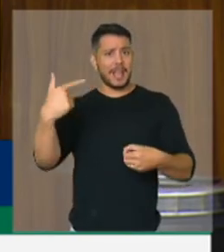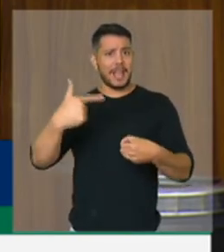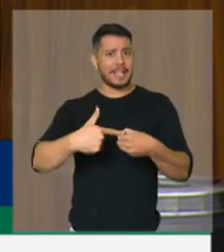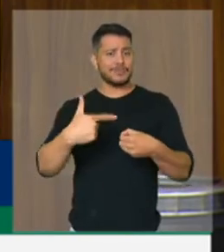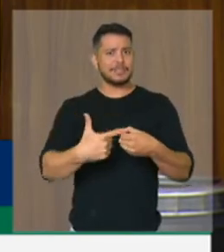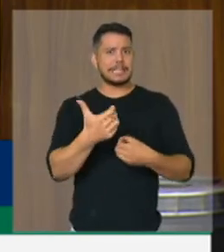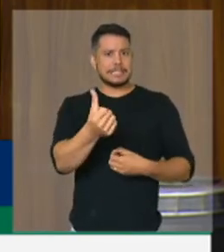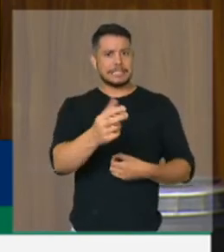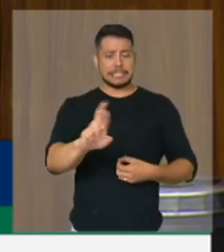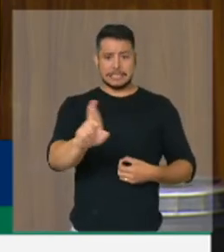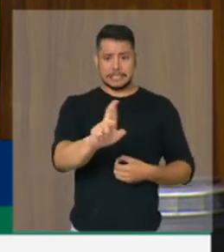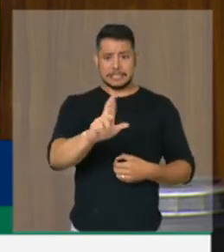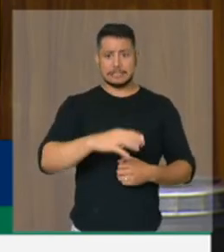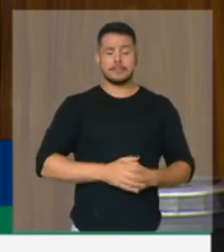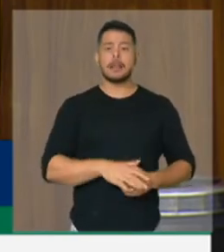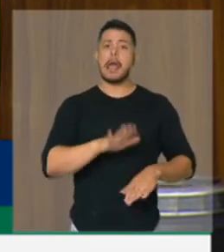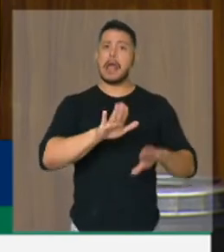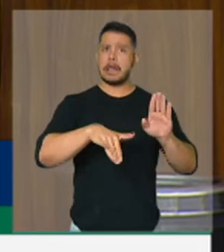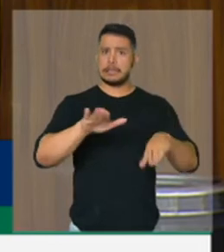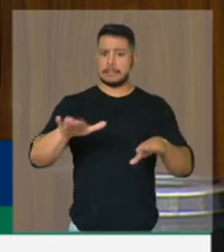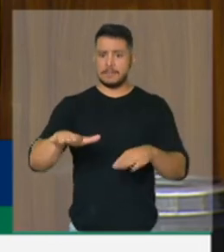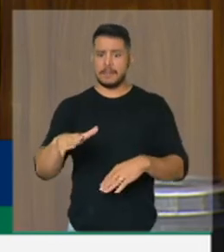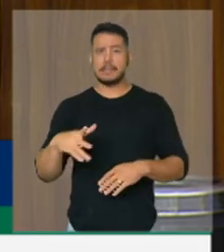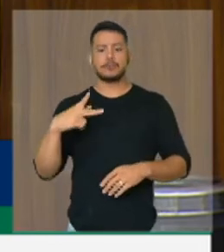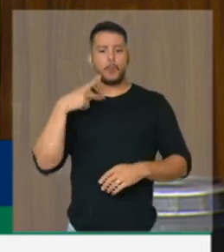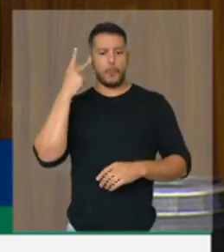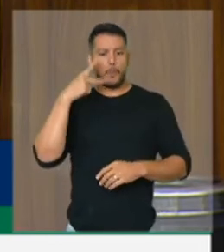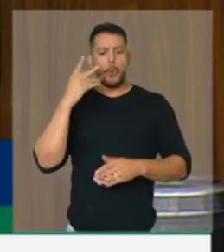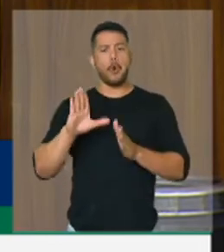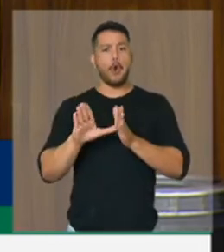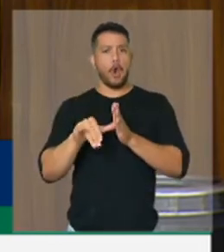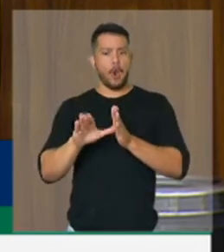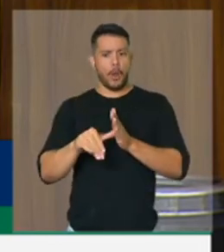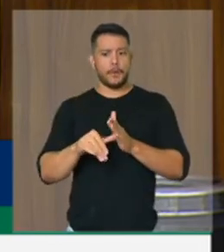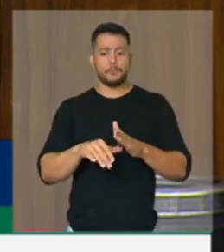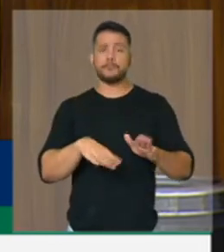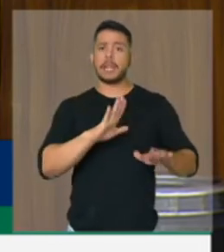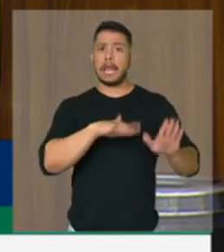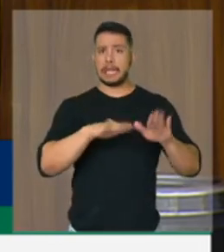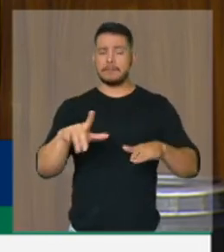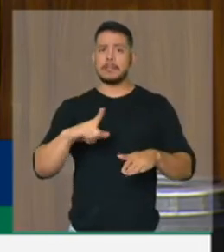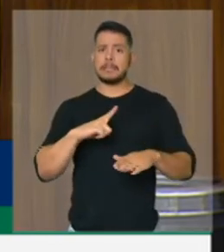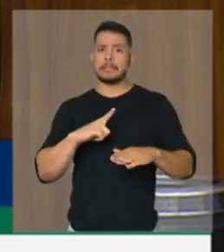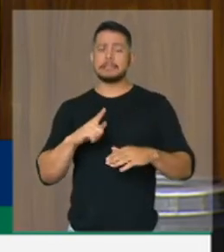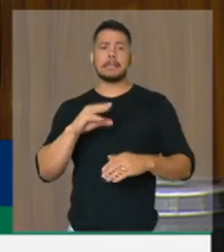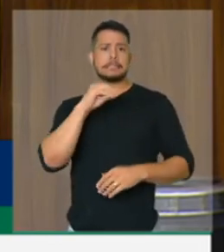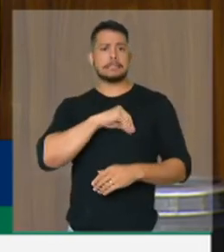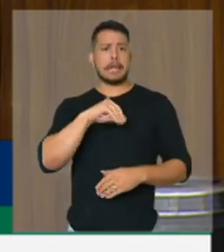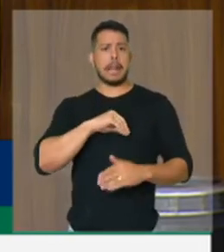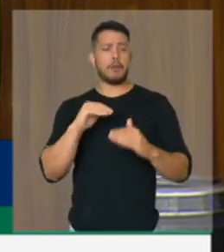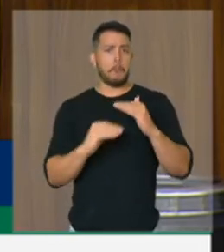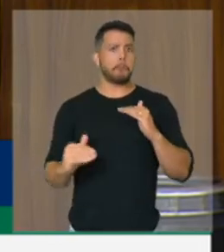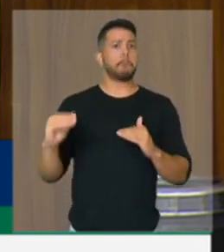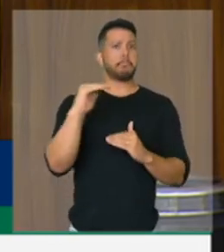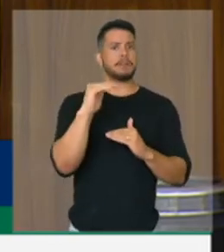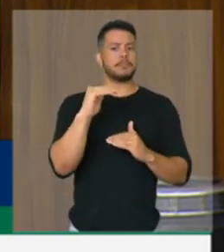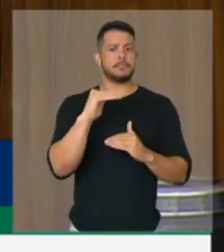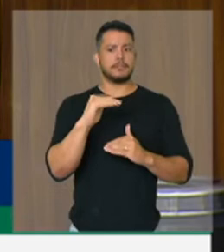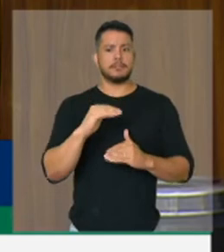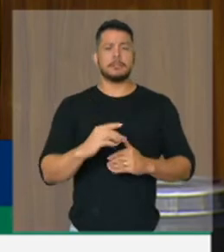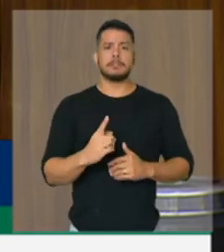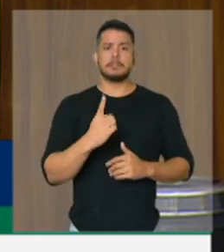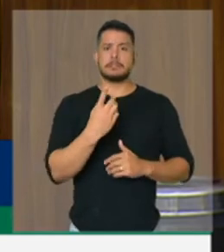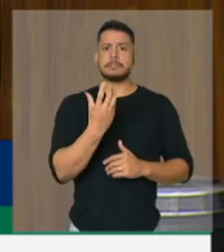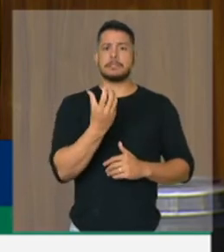quando vai ter alguns políticos roubando. E de vez em quando vão ter super salários para você pagar. De 160,